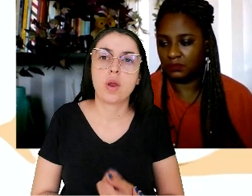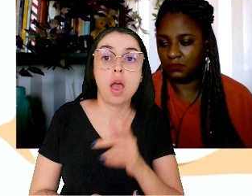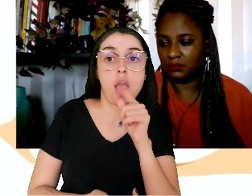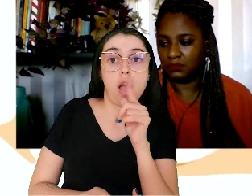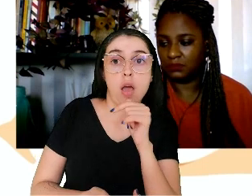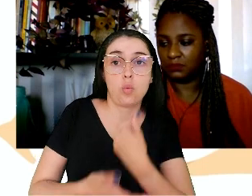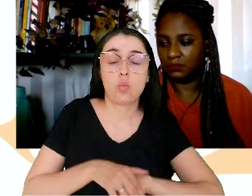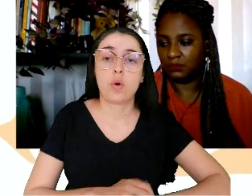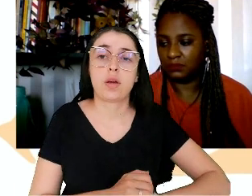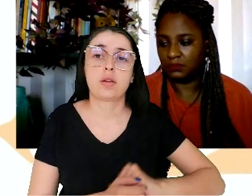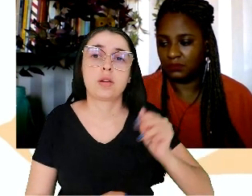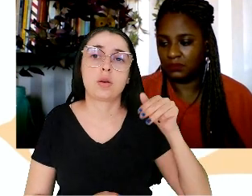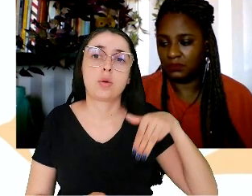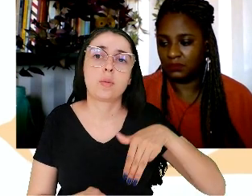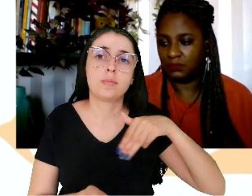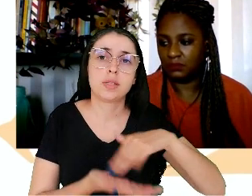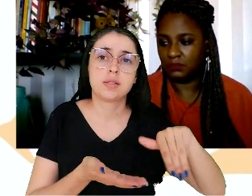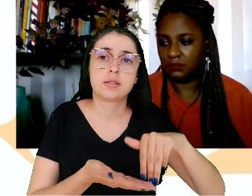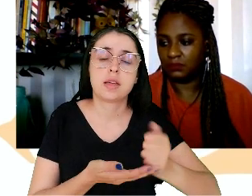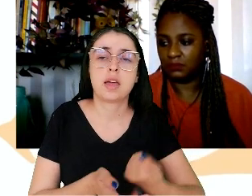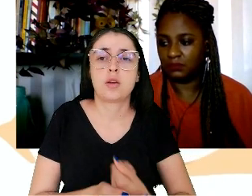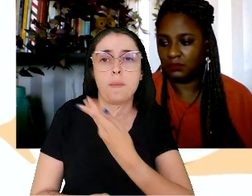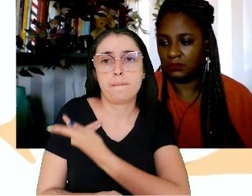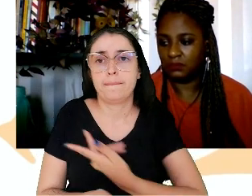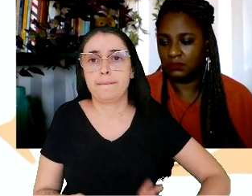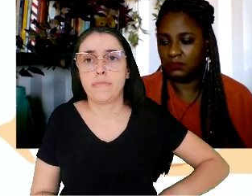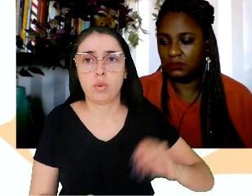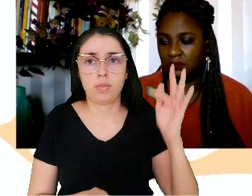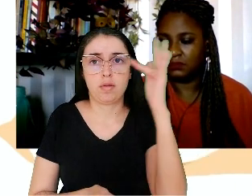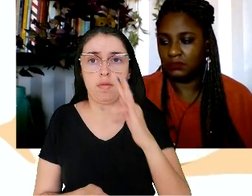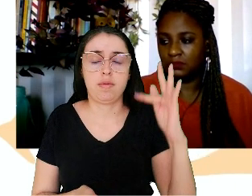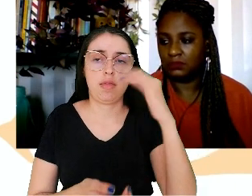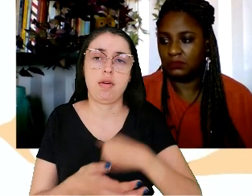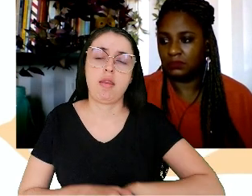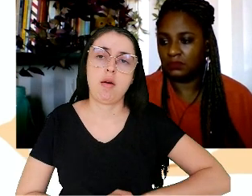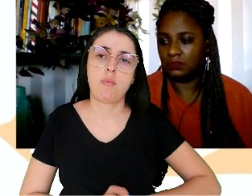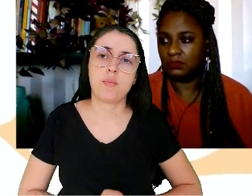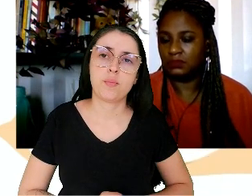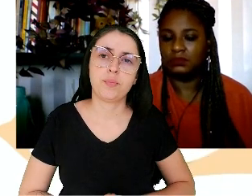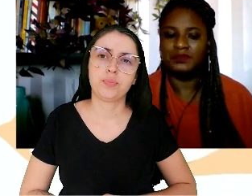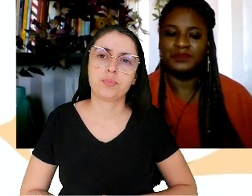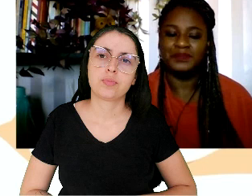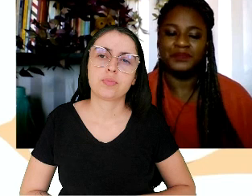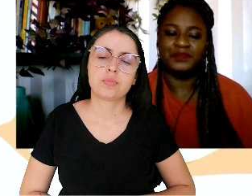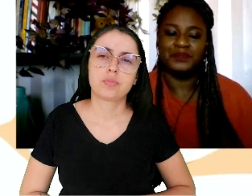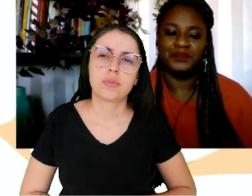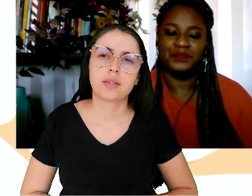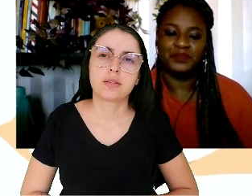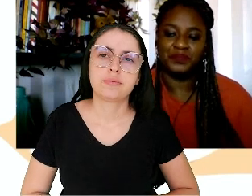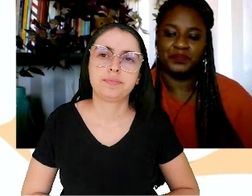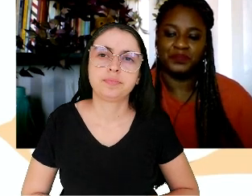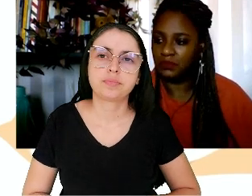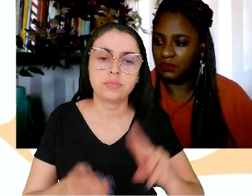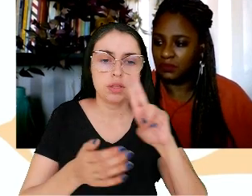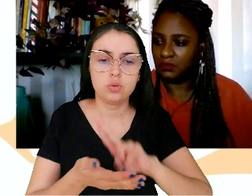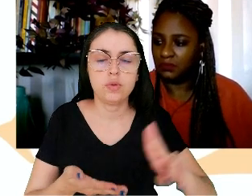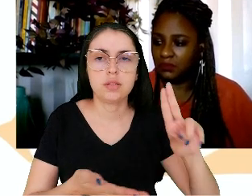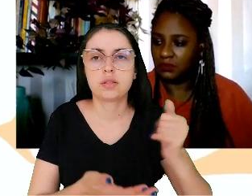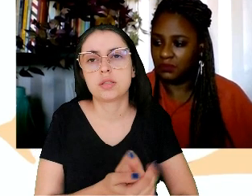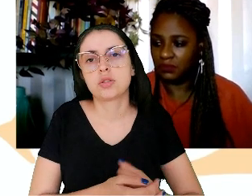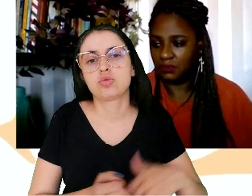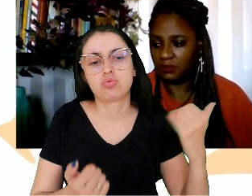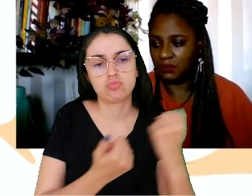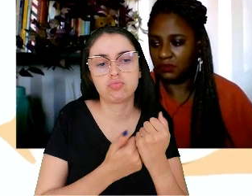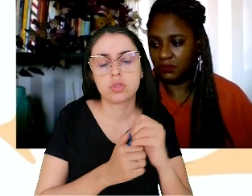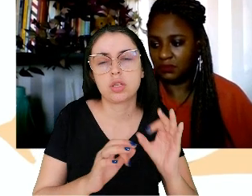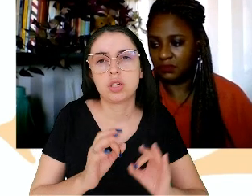do Ministério Público Federal, mestre em Direito Ambiental pela Unimep, Universidade Metodista de Piracicaba, membro